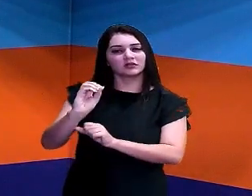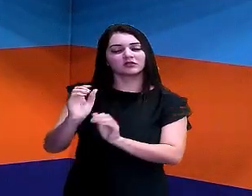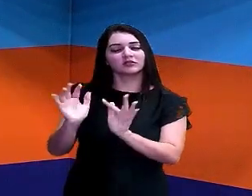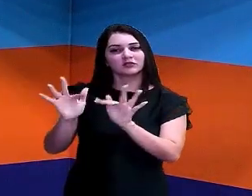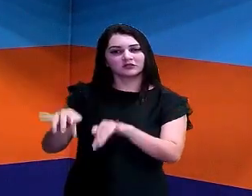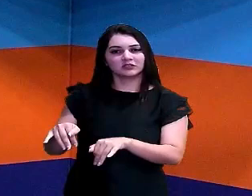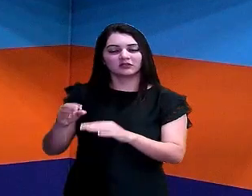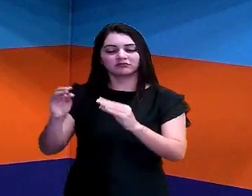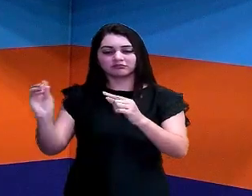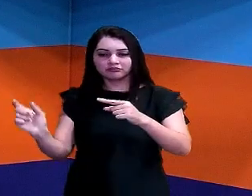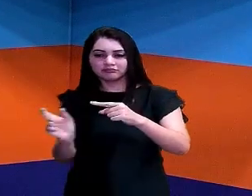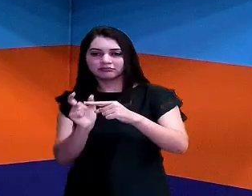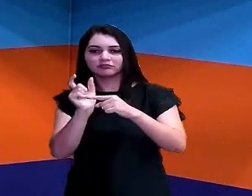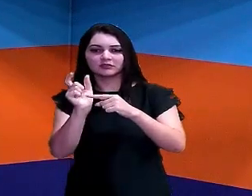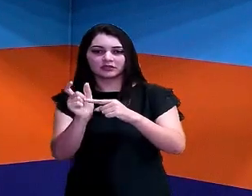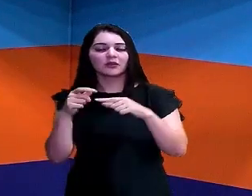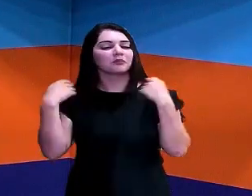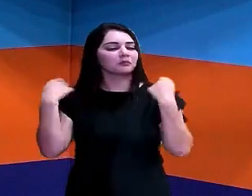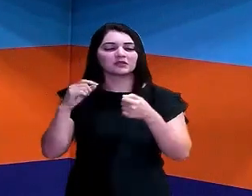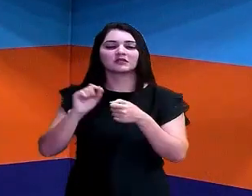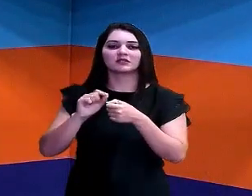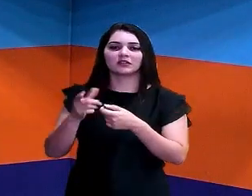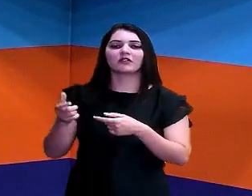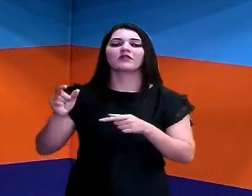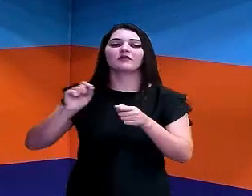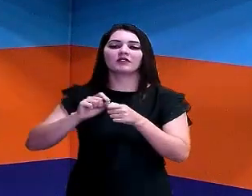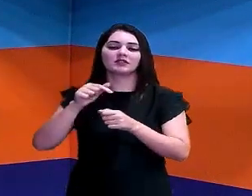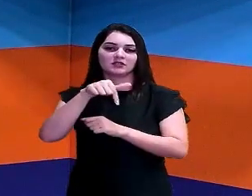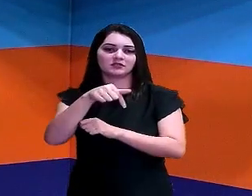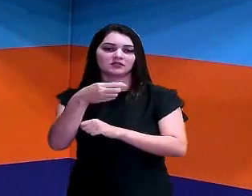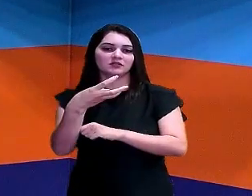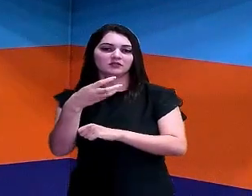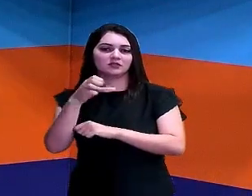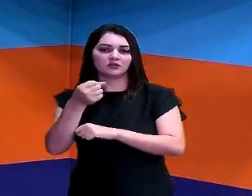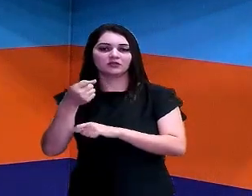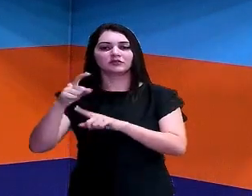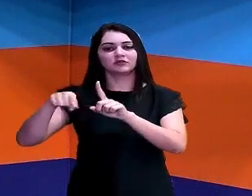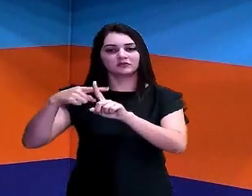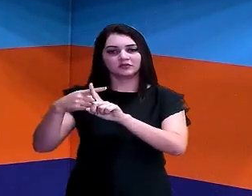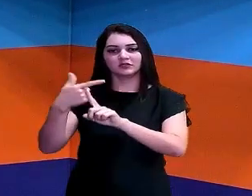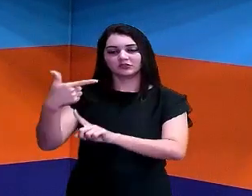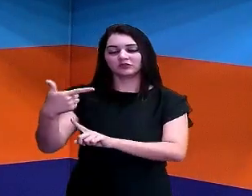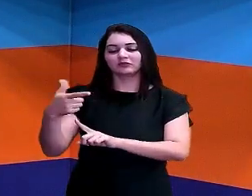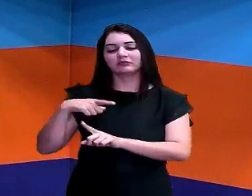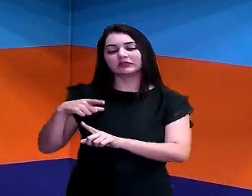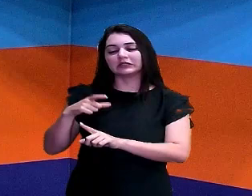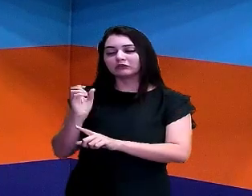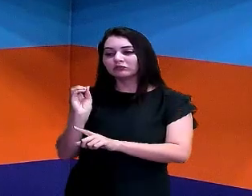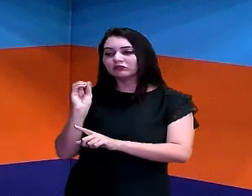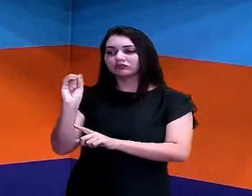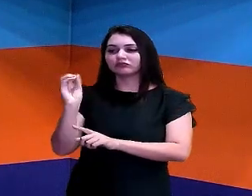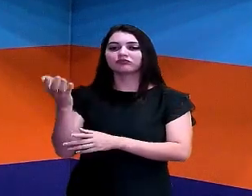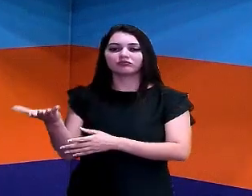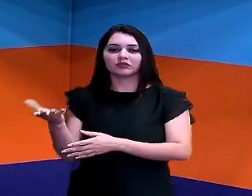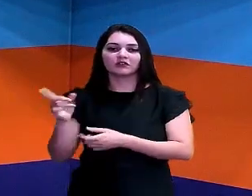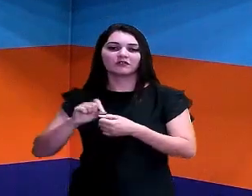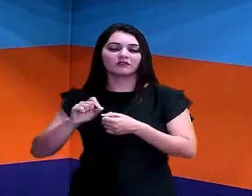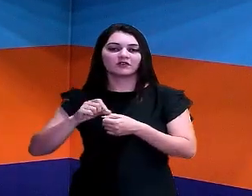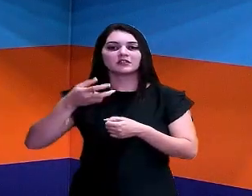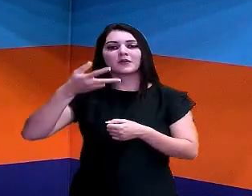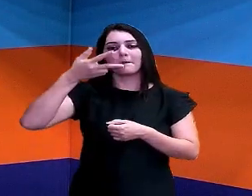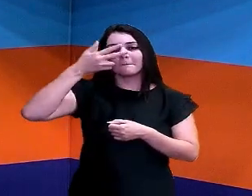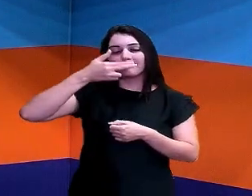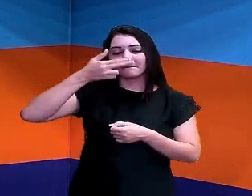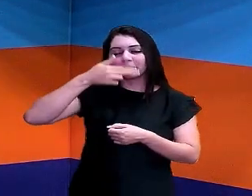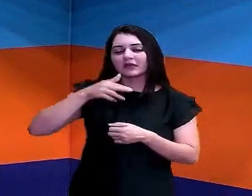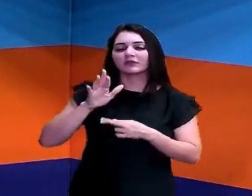que acrescentar, então não precisa fazer, eu faço 738 vezes 2 e acrescento o zero no final, tá? E aí eu faço a mesma